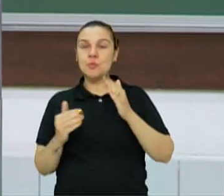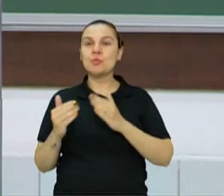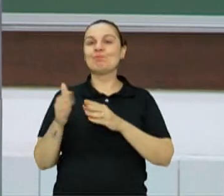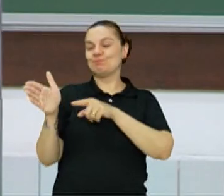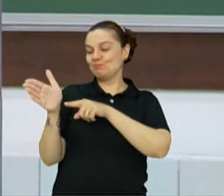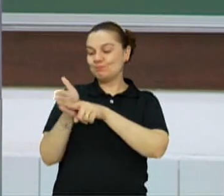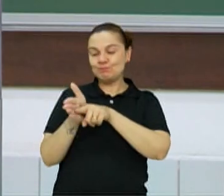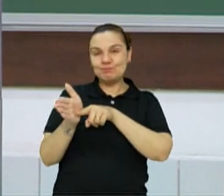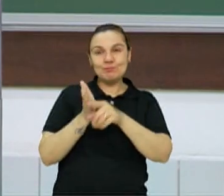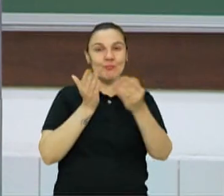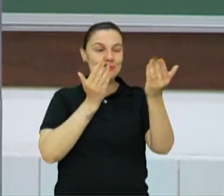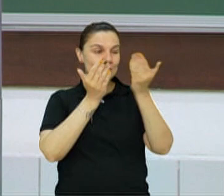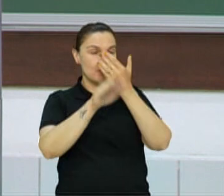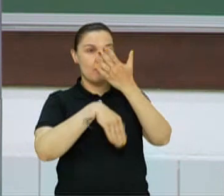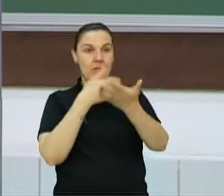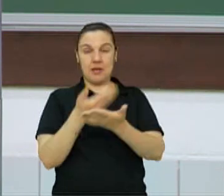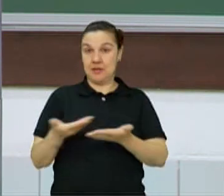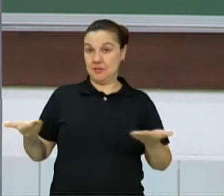nós estamos analisando